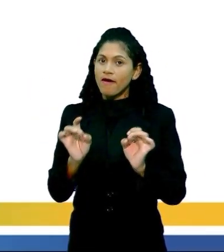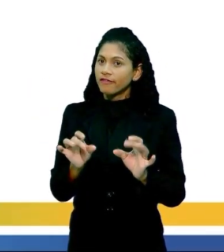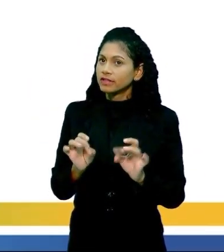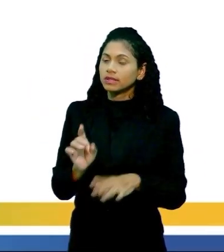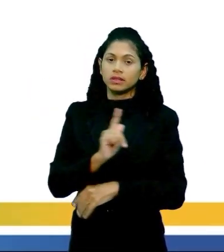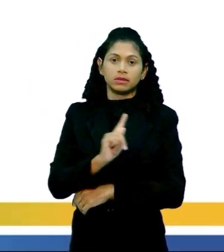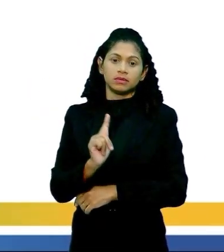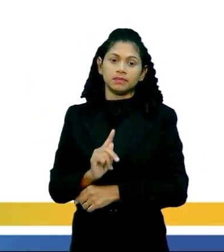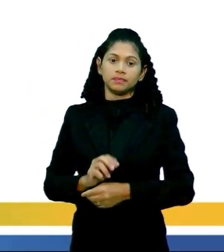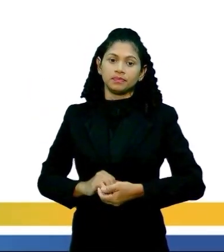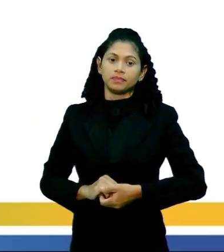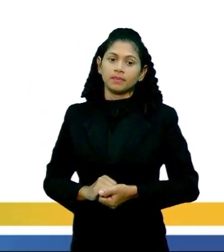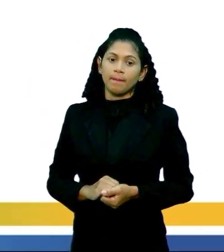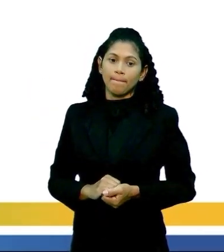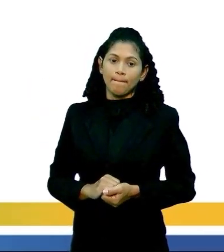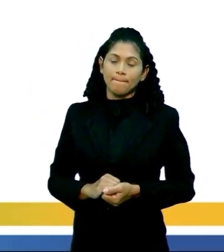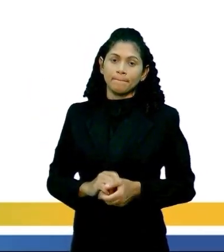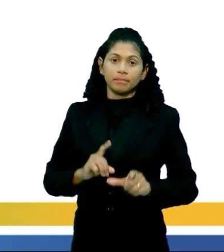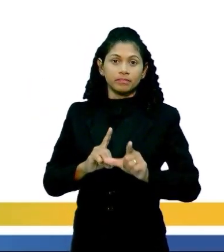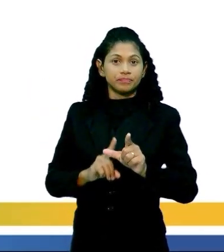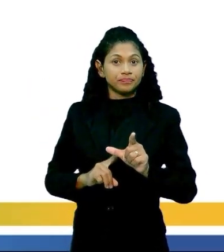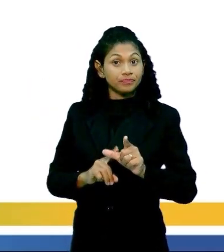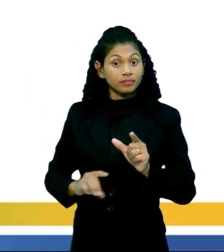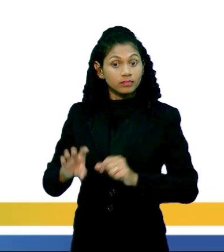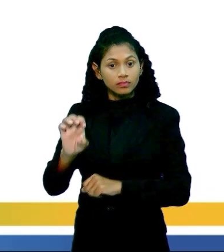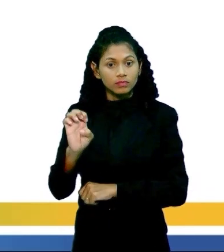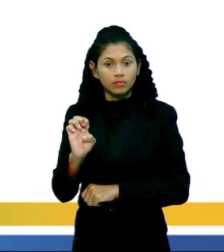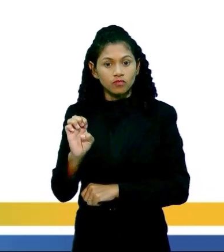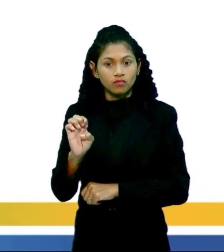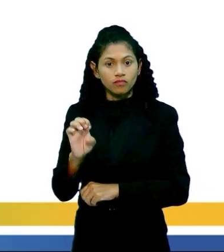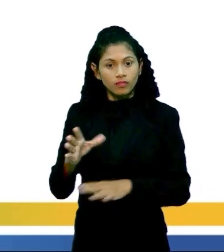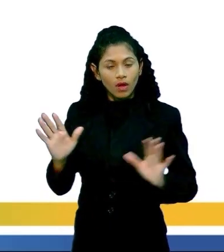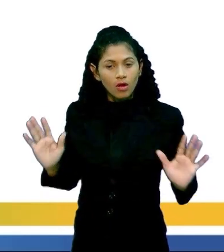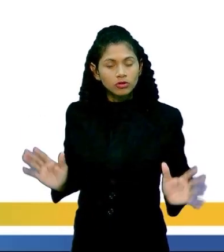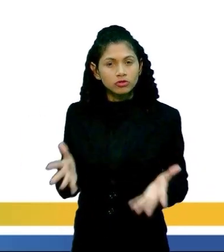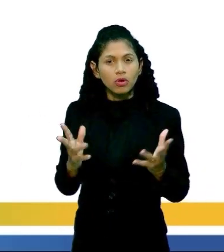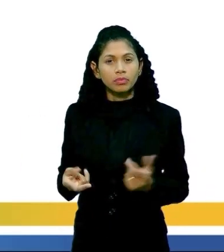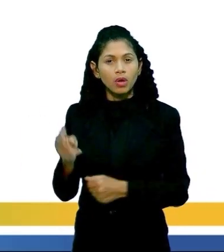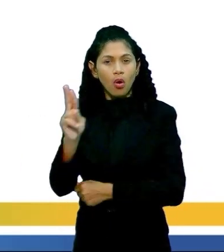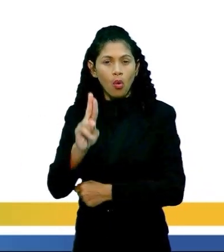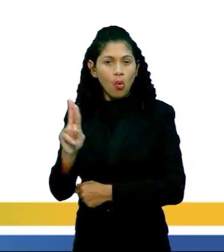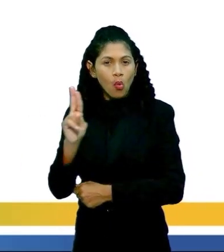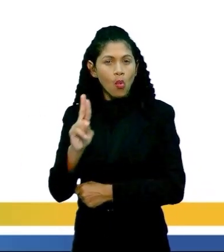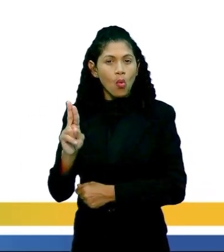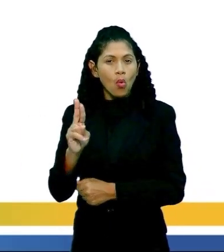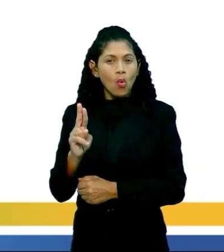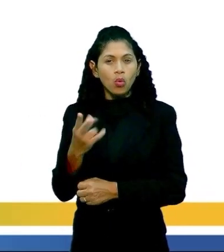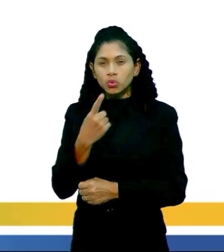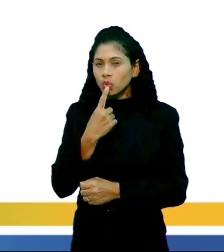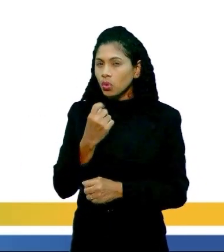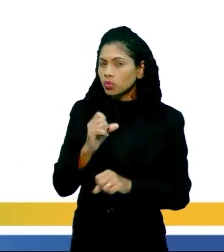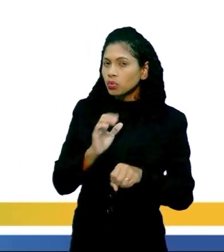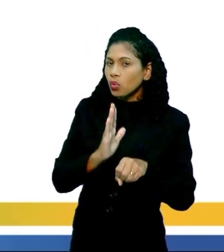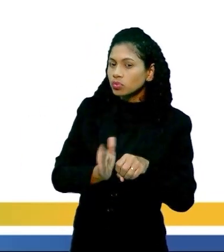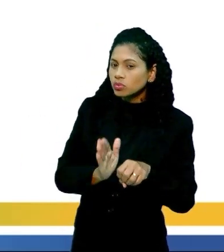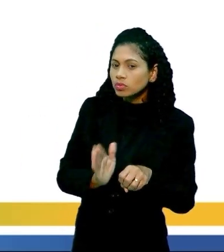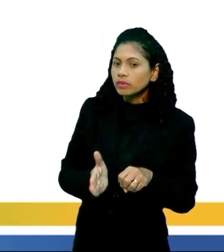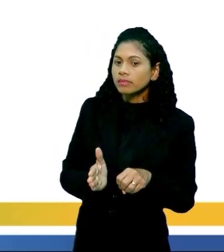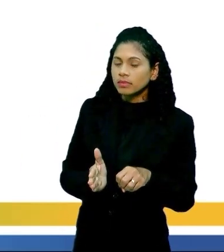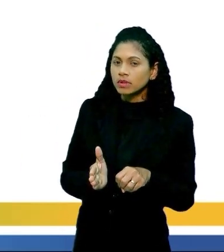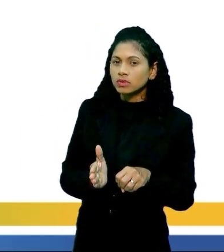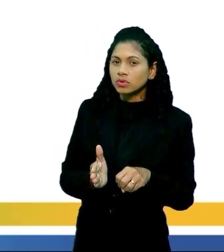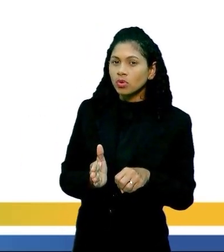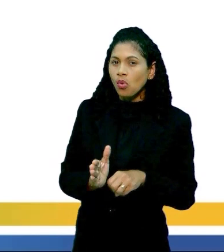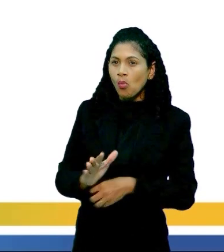texto descritivo, né? Estimular o uso de tomate como objeto ornamental, não, né? Ele fala que algumas pessoas usavam como isso,